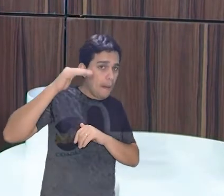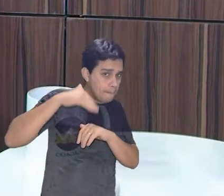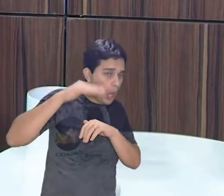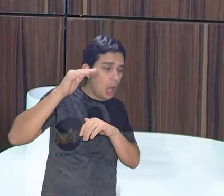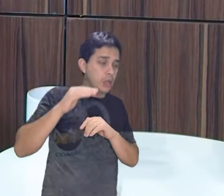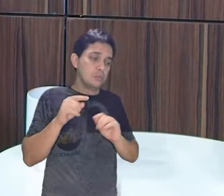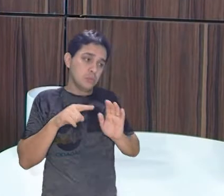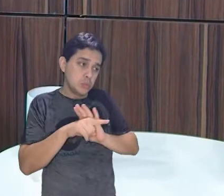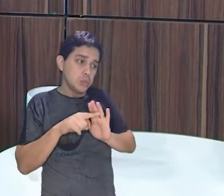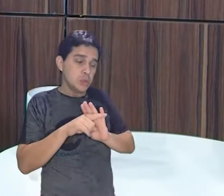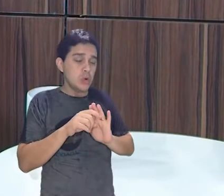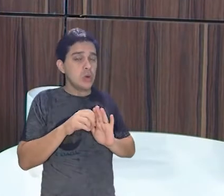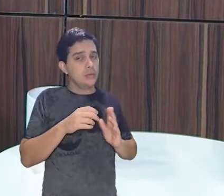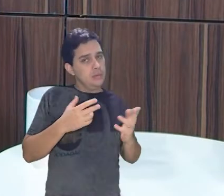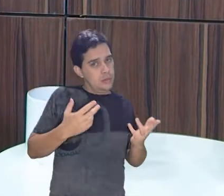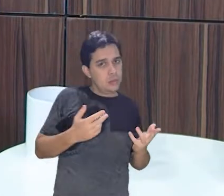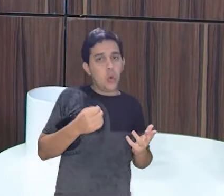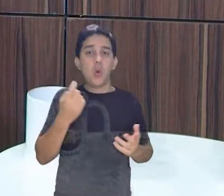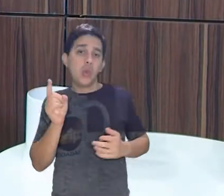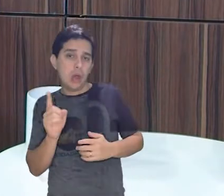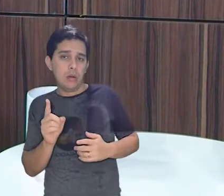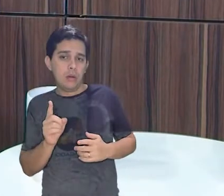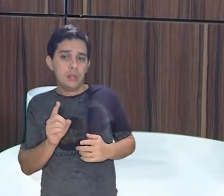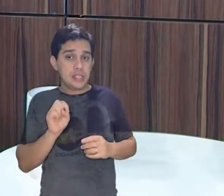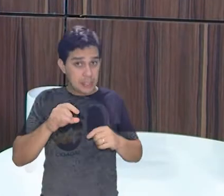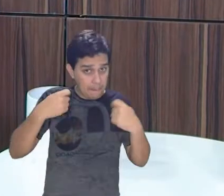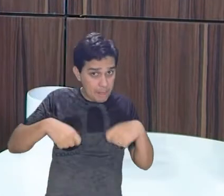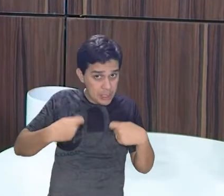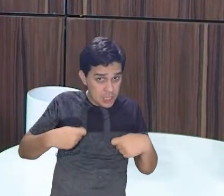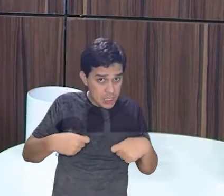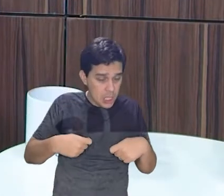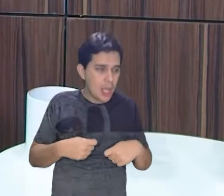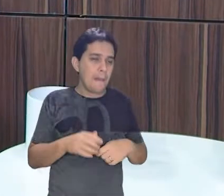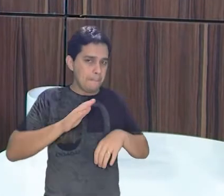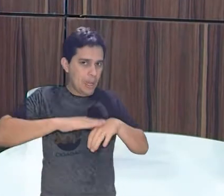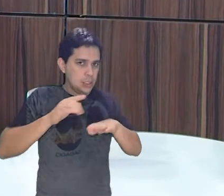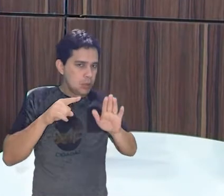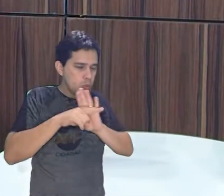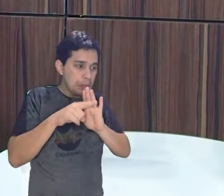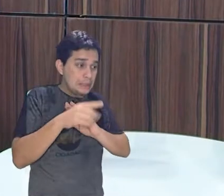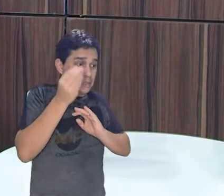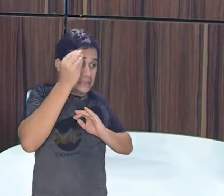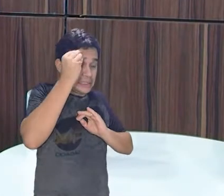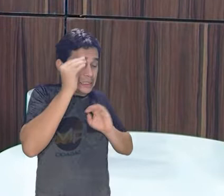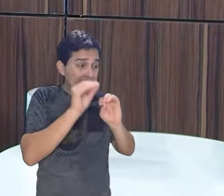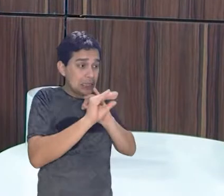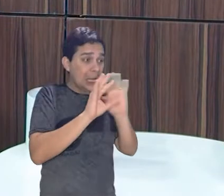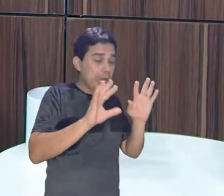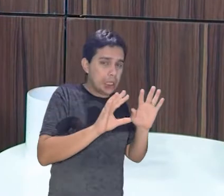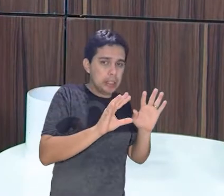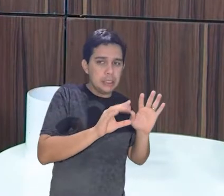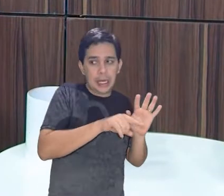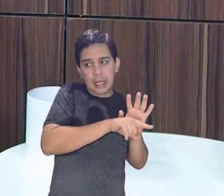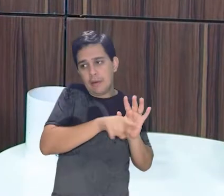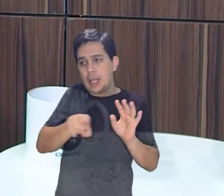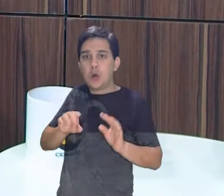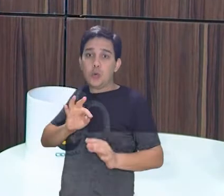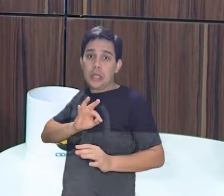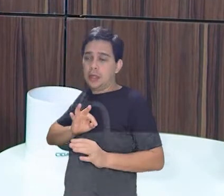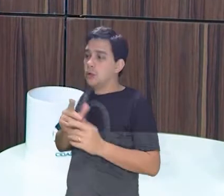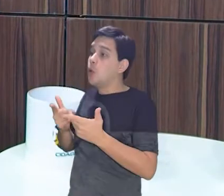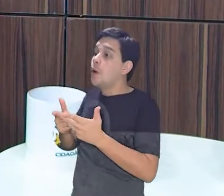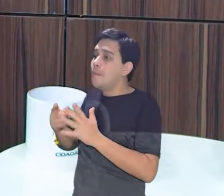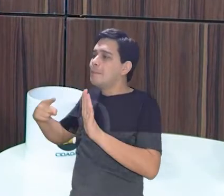são reformuladas por esse profissional habilitado de forma a ter uma leitura